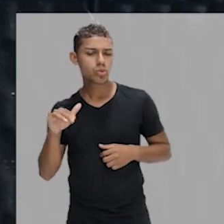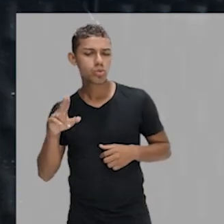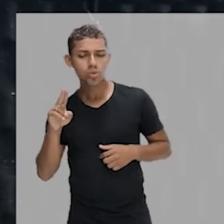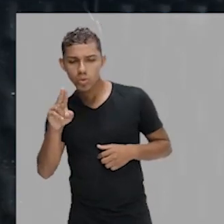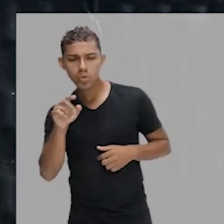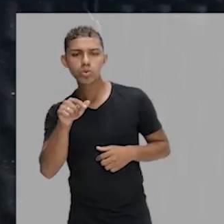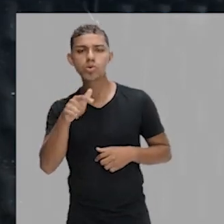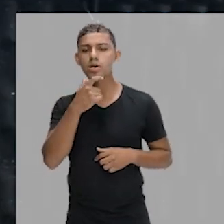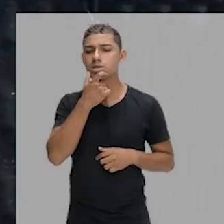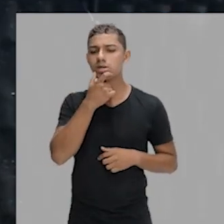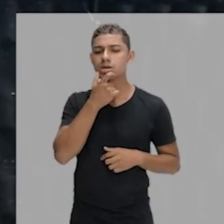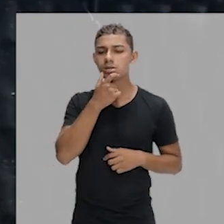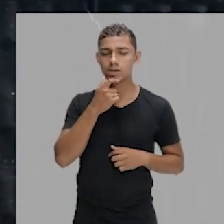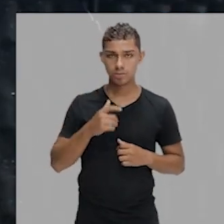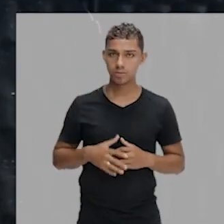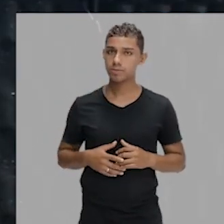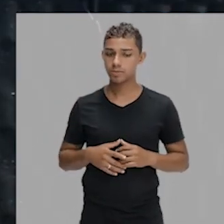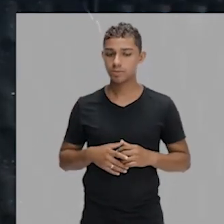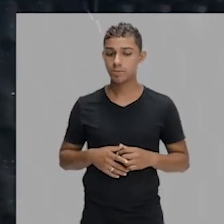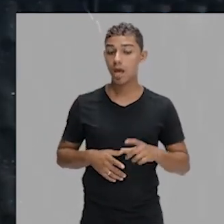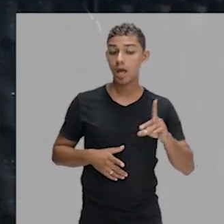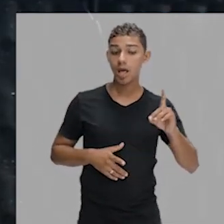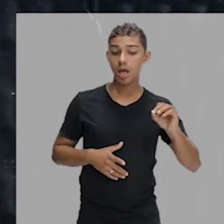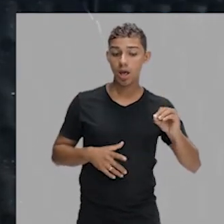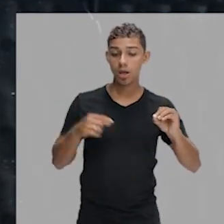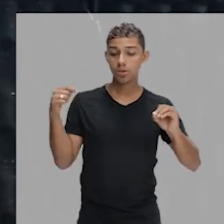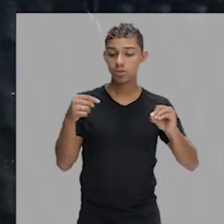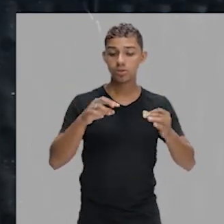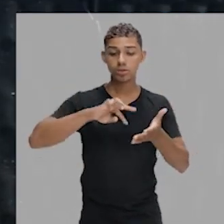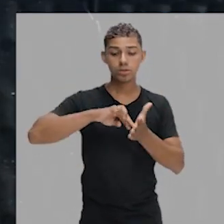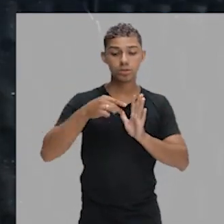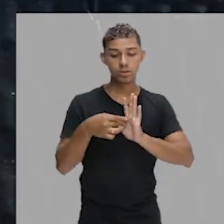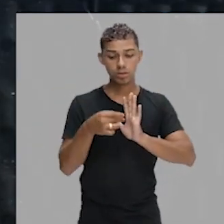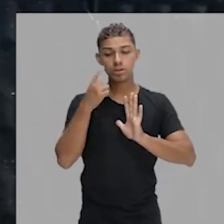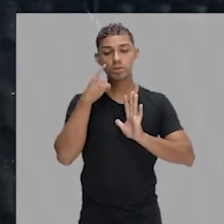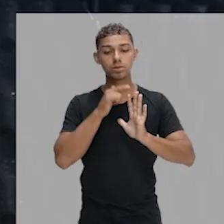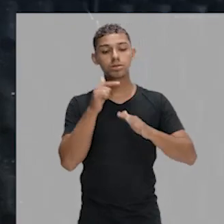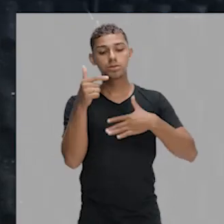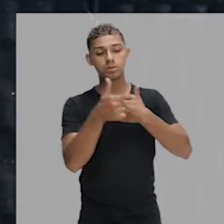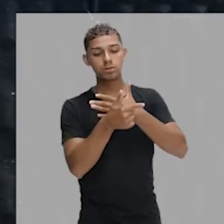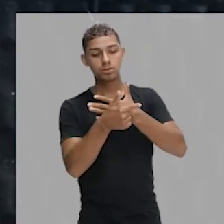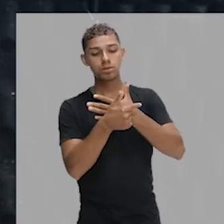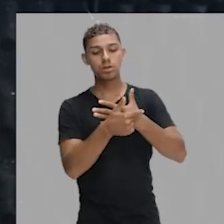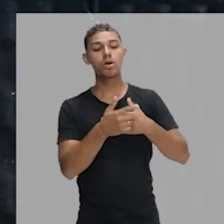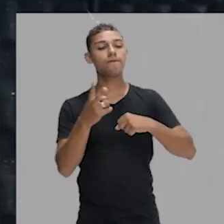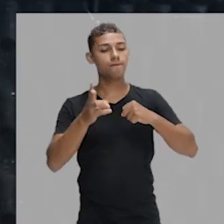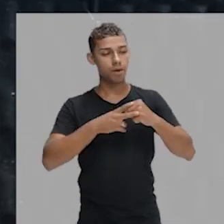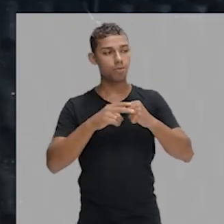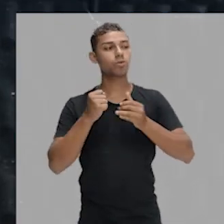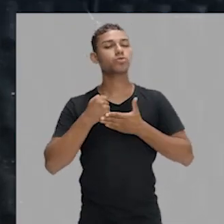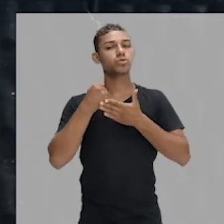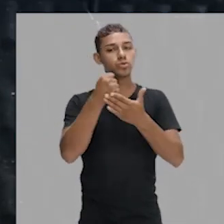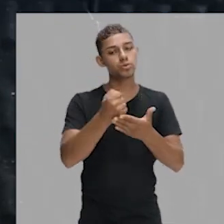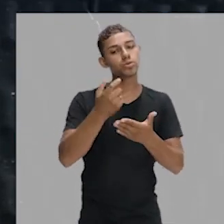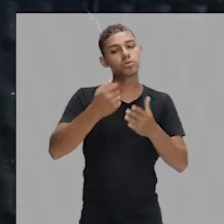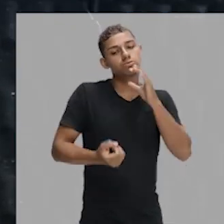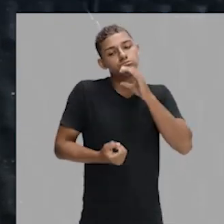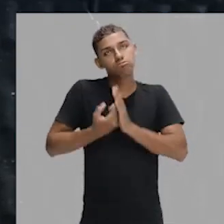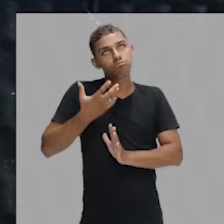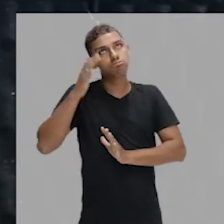Então, esse do que aparece aí na frase, ele está justamente desempenhando essa função de verbo auxiliar